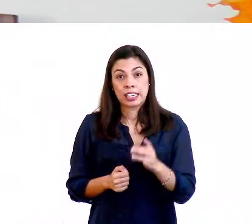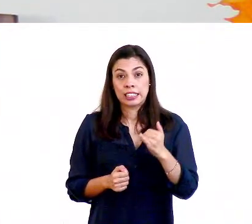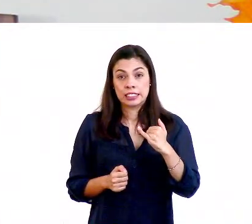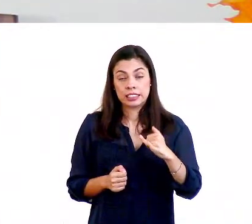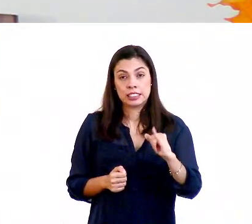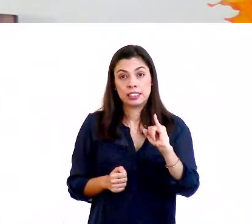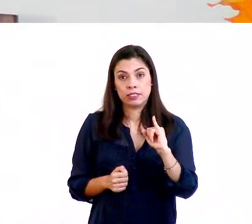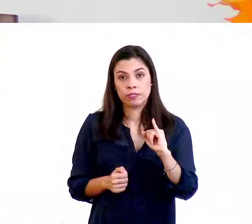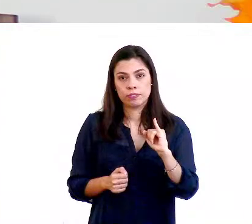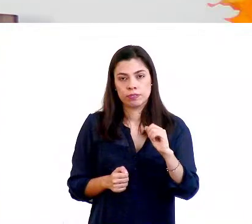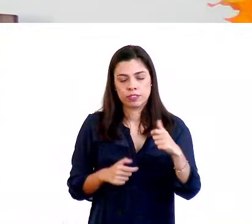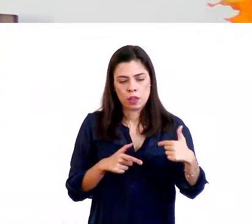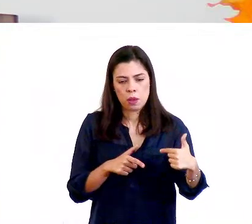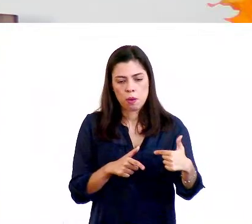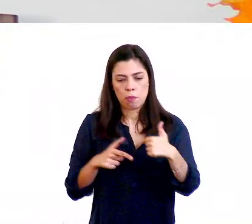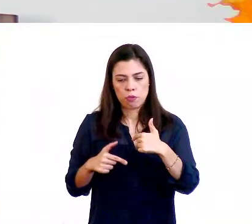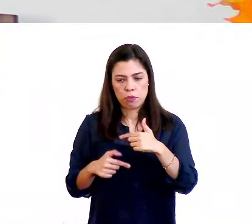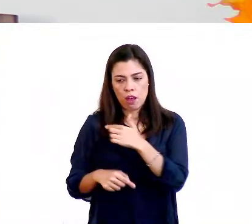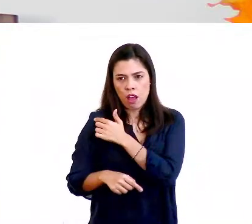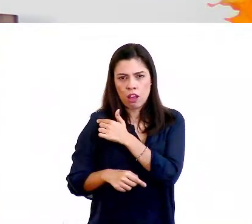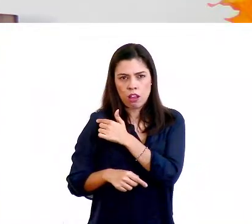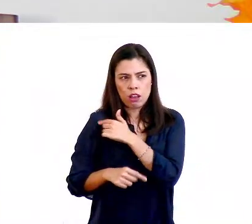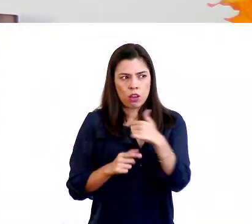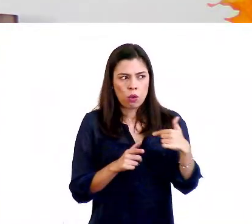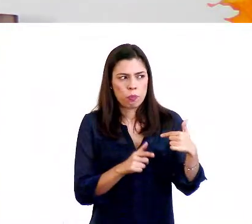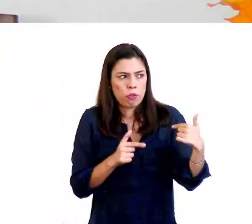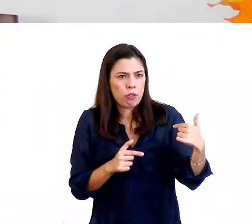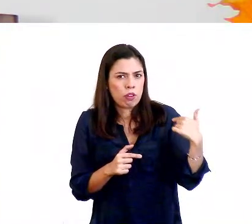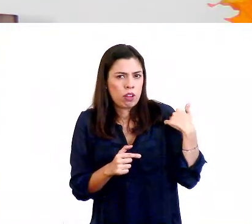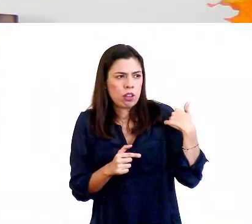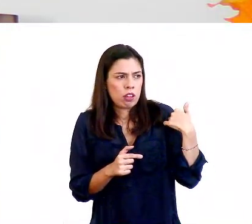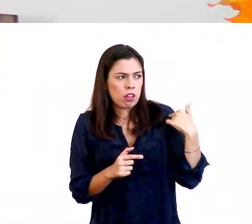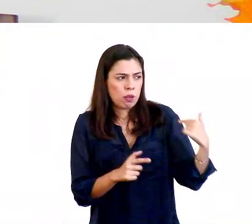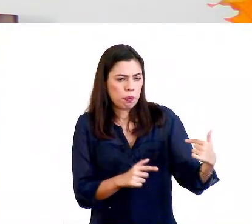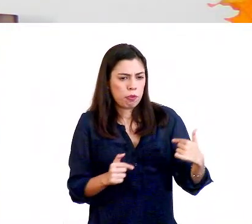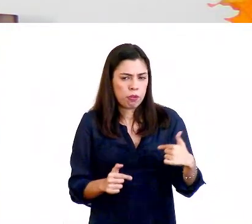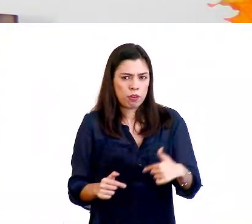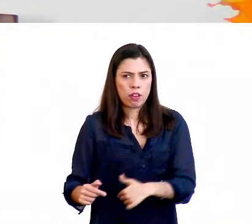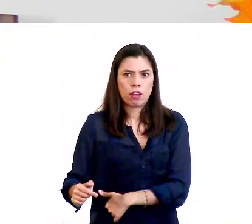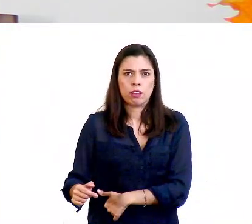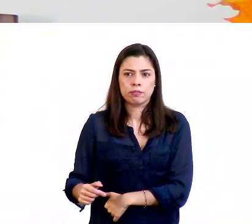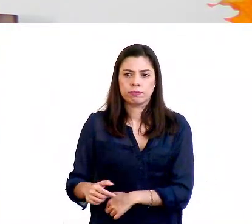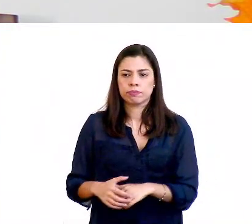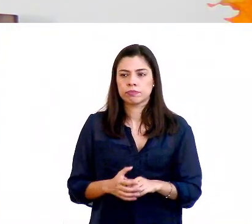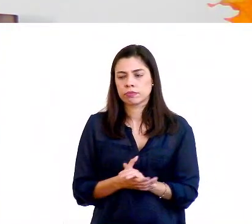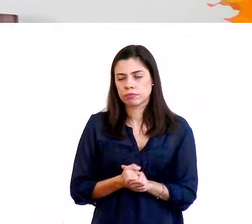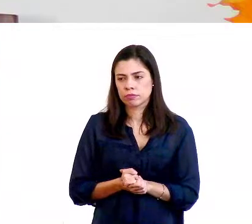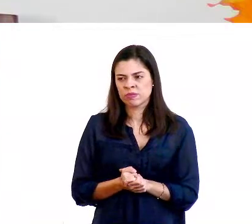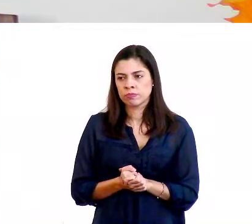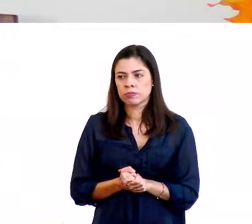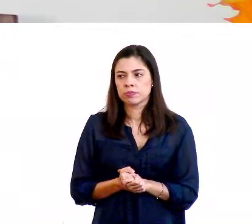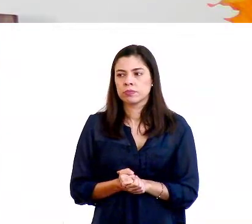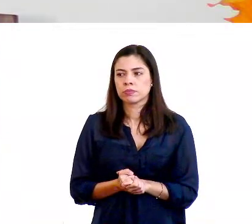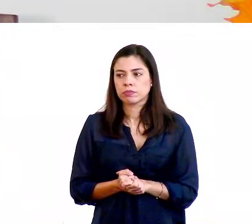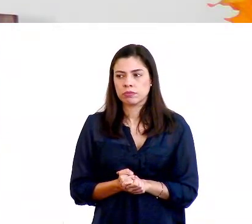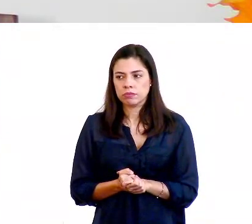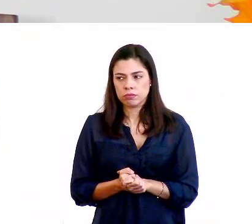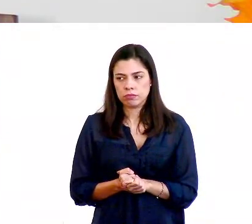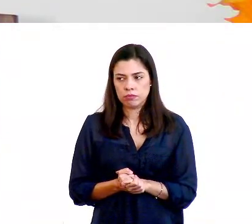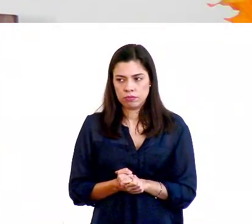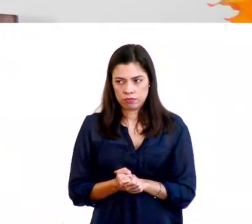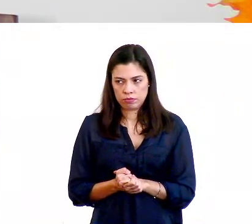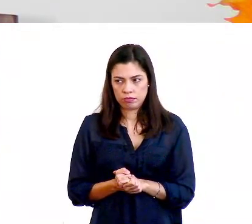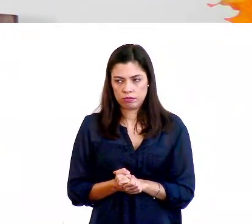um pouquinho menos de segurança. Cada seta que atravessa, que passa pelo lado, por cima, por baixo